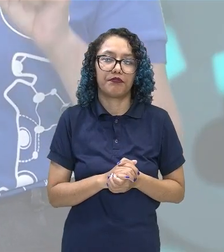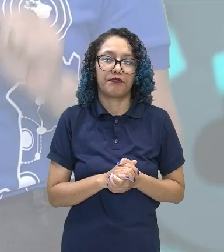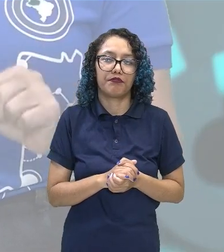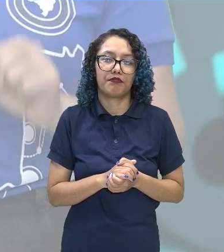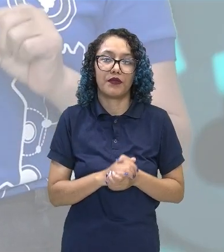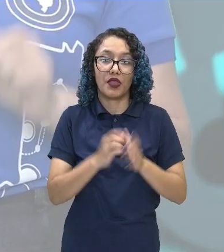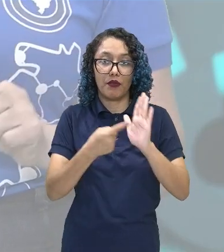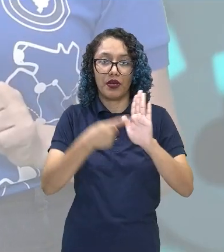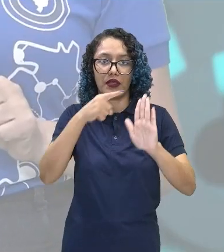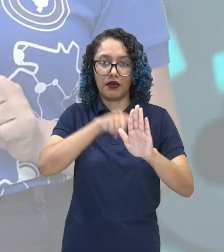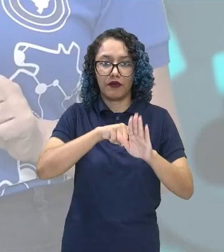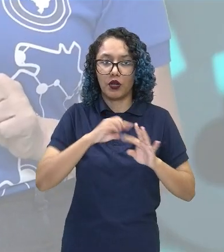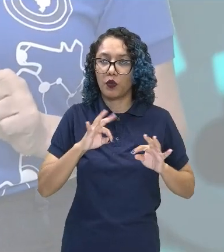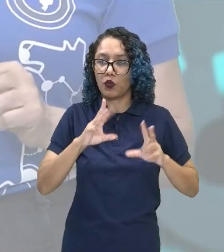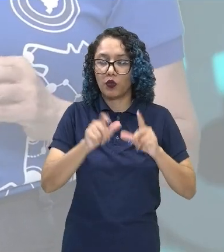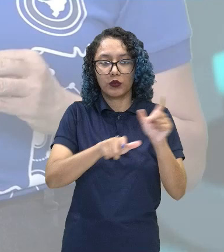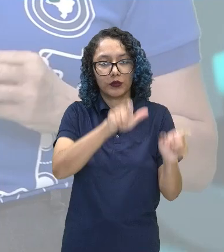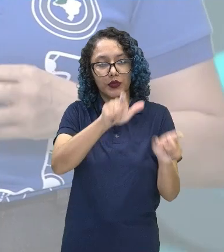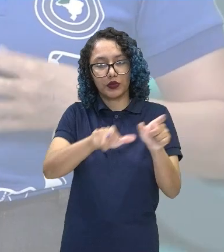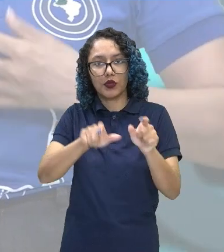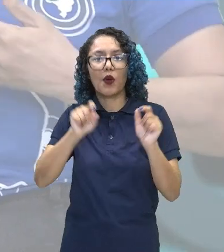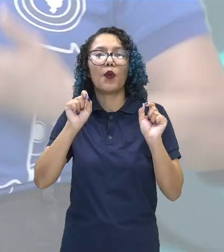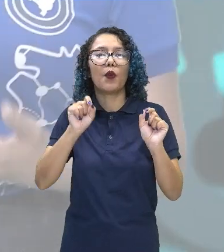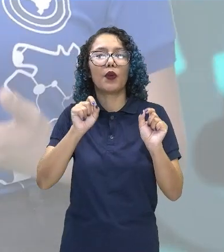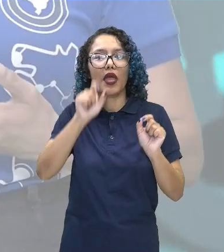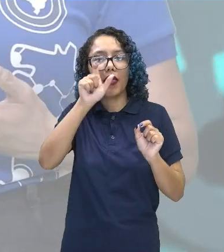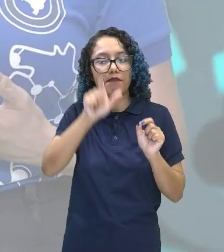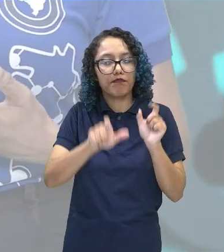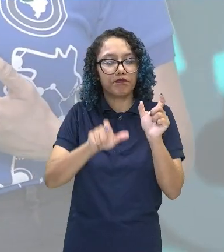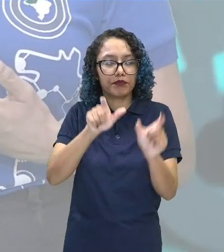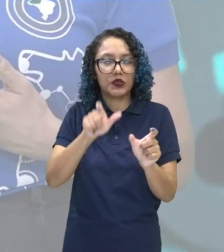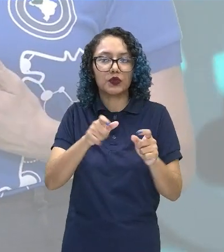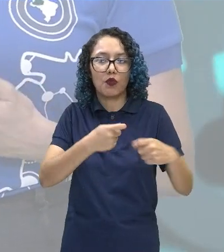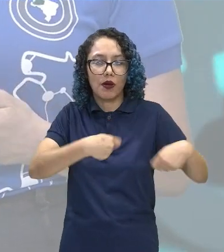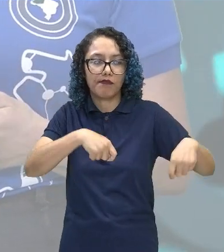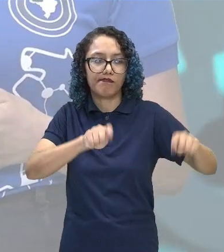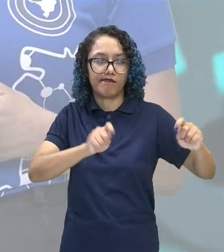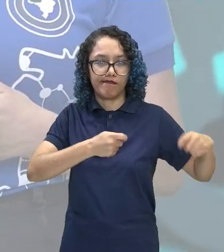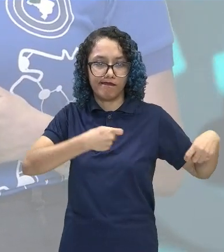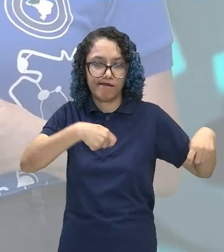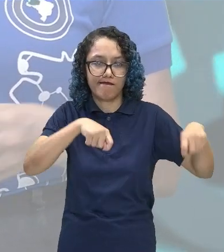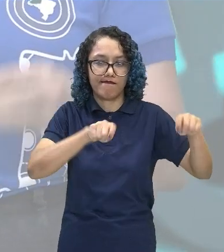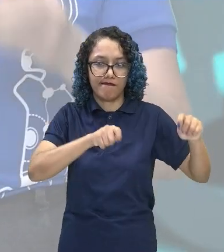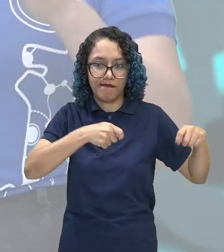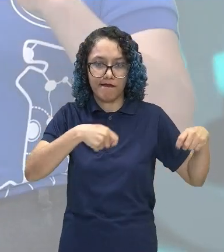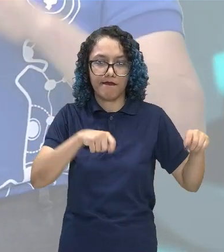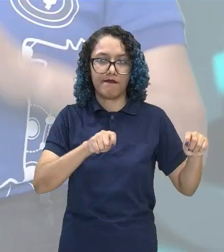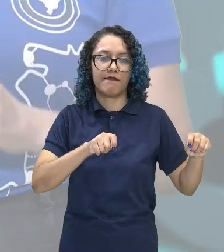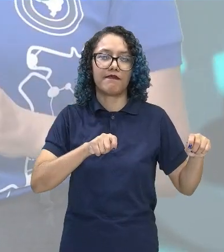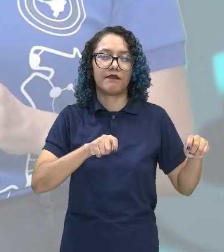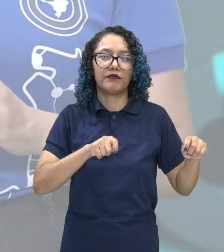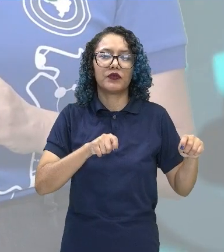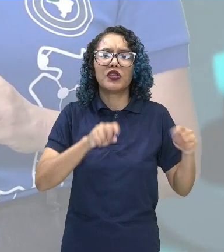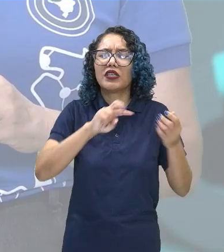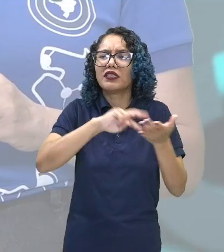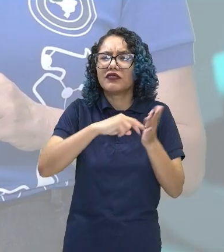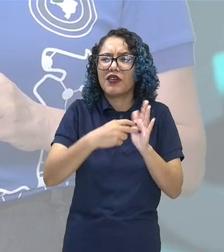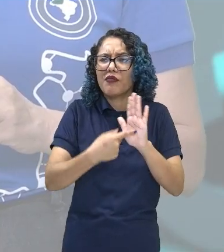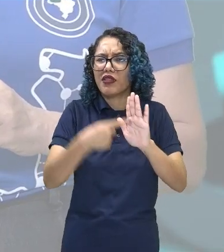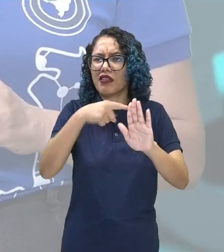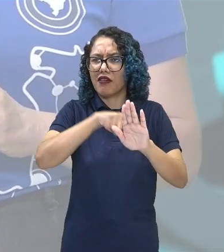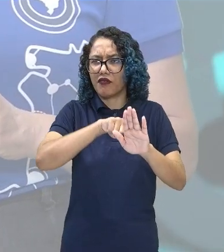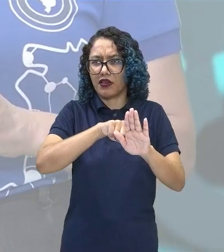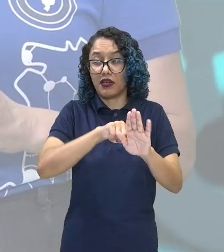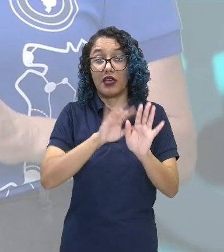mundo é toureiro. Então, o que é uma metáfora? É uma comparação implícita,